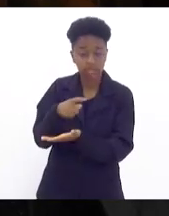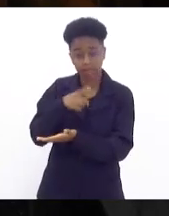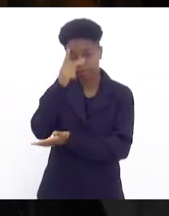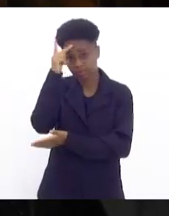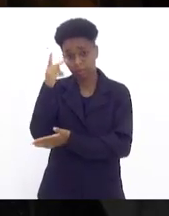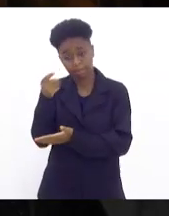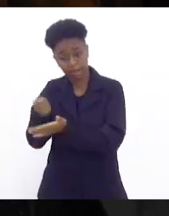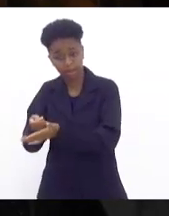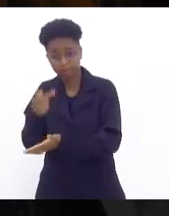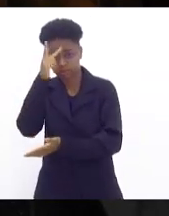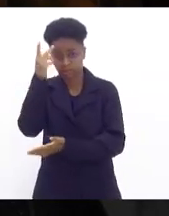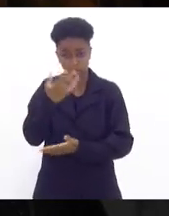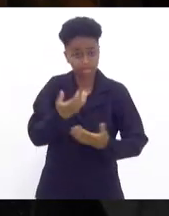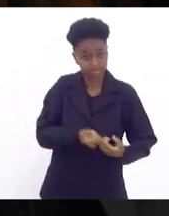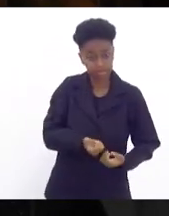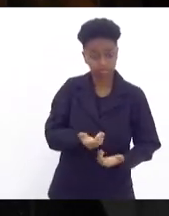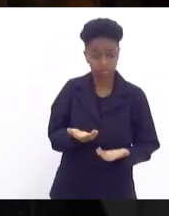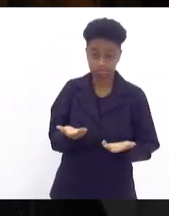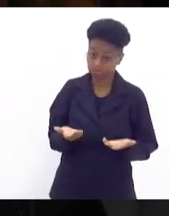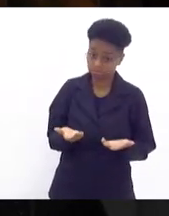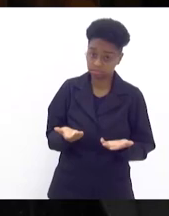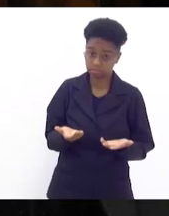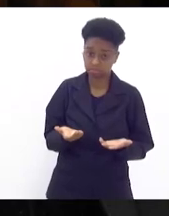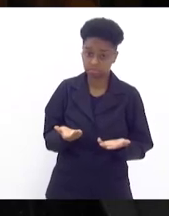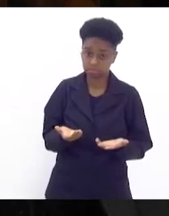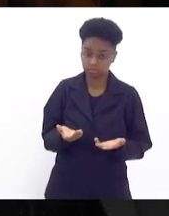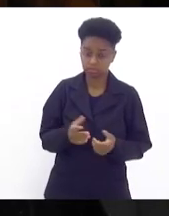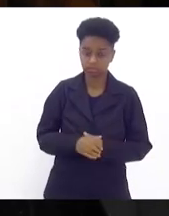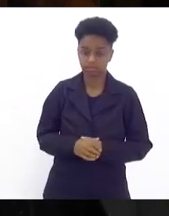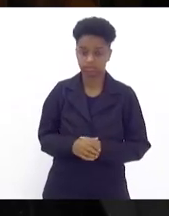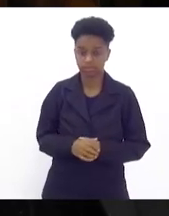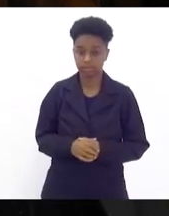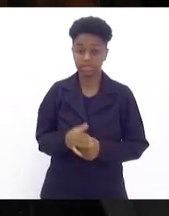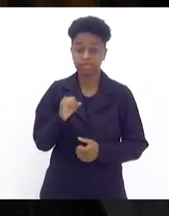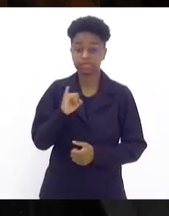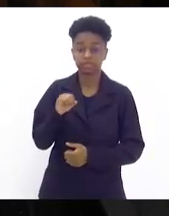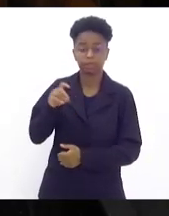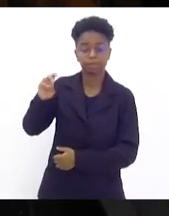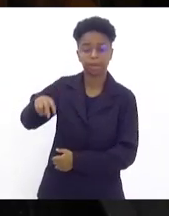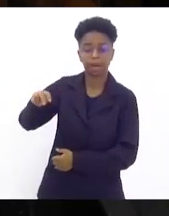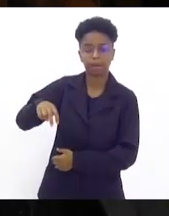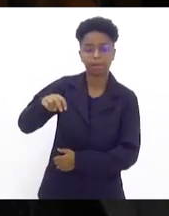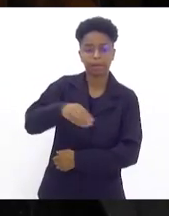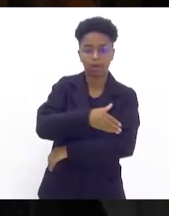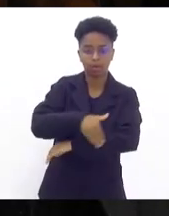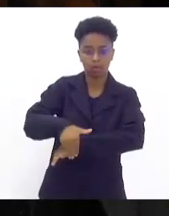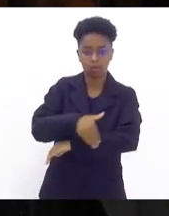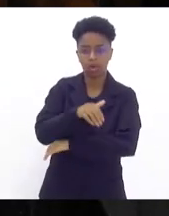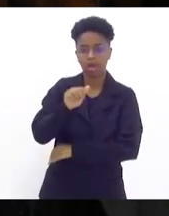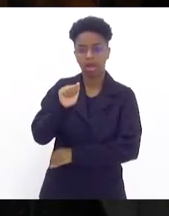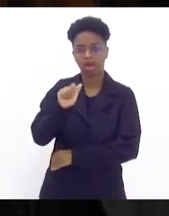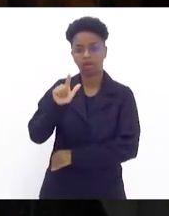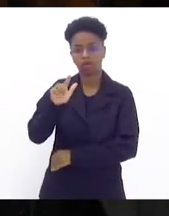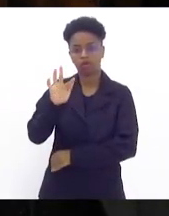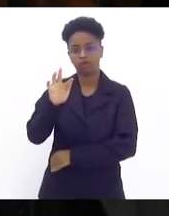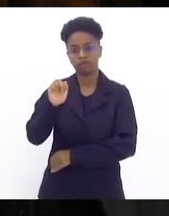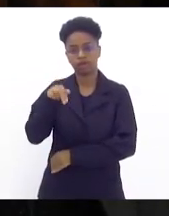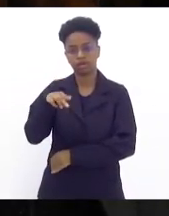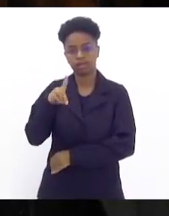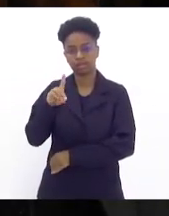que recebe a gente passar ali pela Rua da Alfândega no famoso